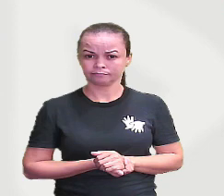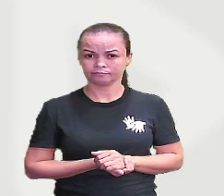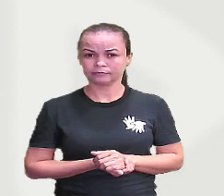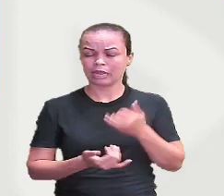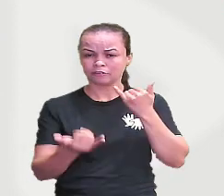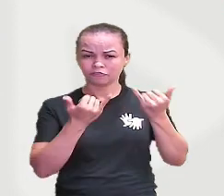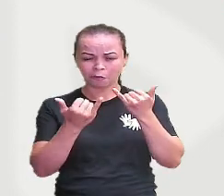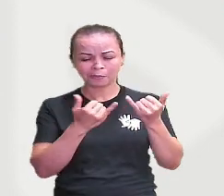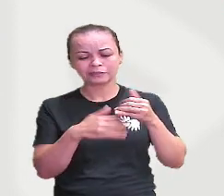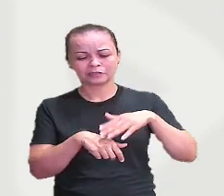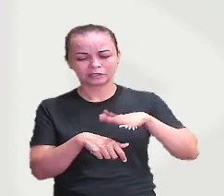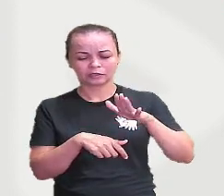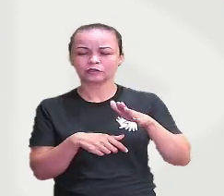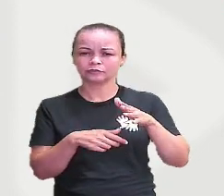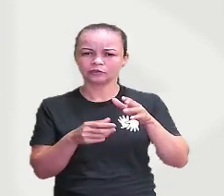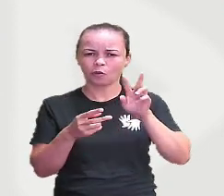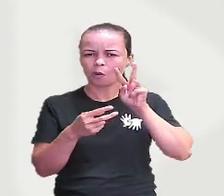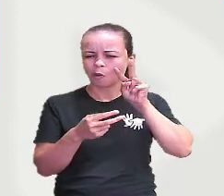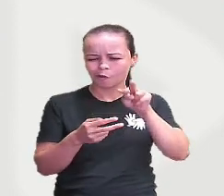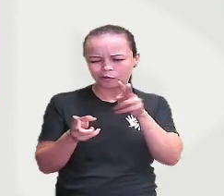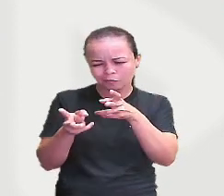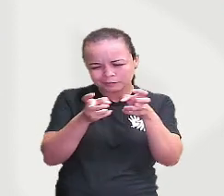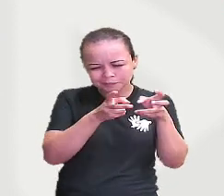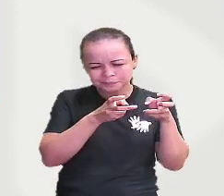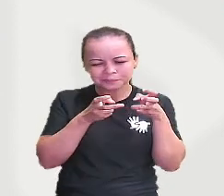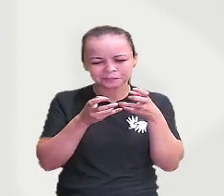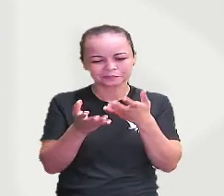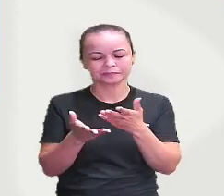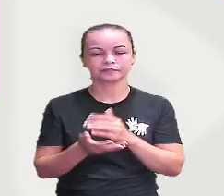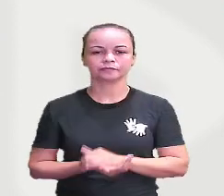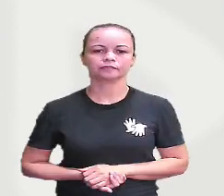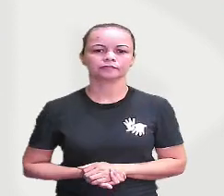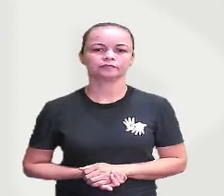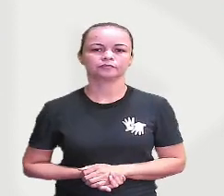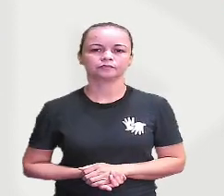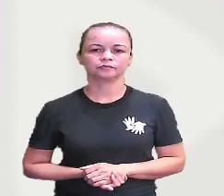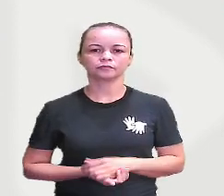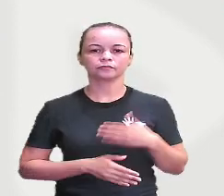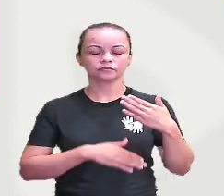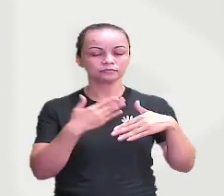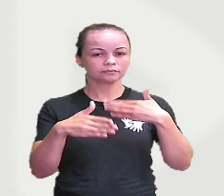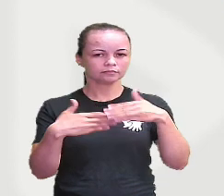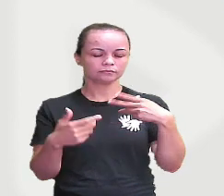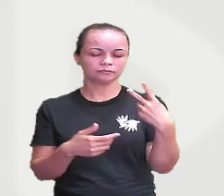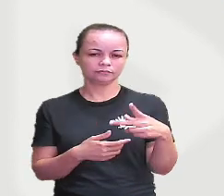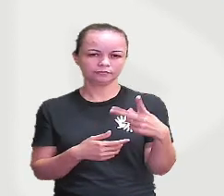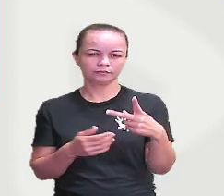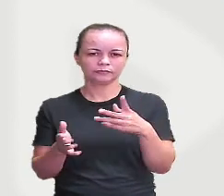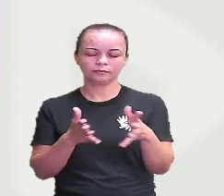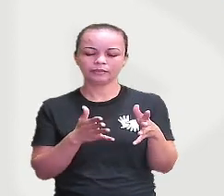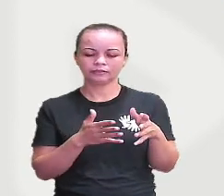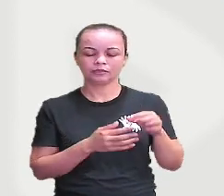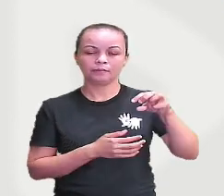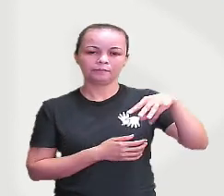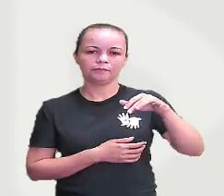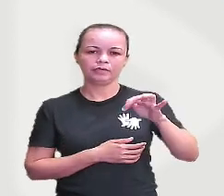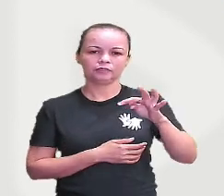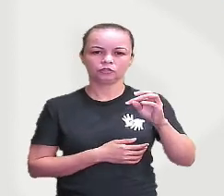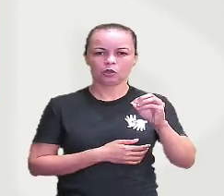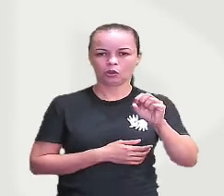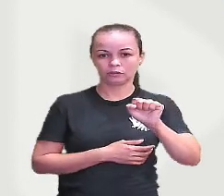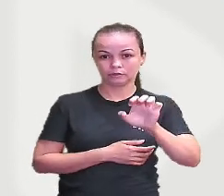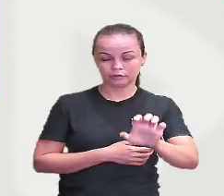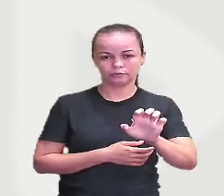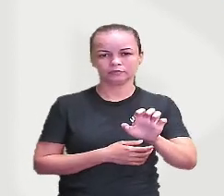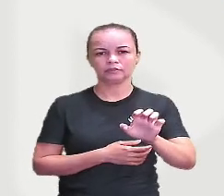com carinho que você vai ver que não é tão difícil assim não. E aí a gente vai ter o quê? Nesse processo, a oxidação parcial da glicose, que a gente já falou, é